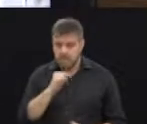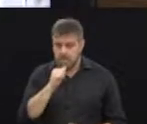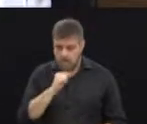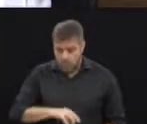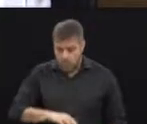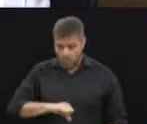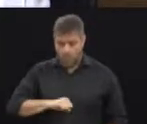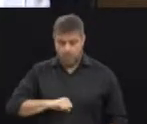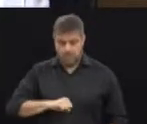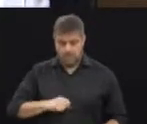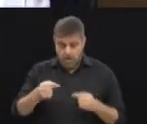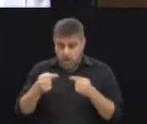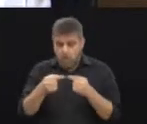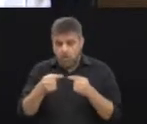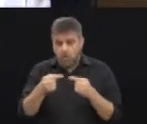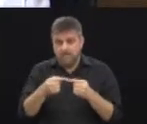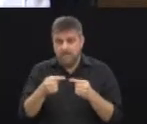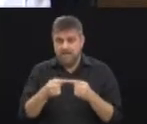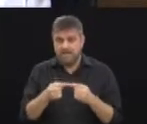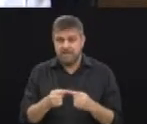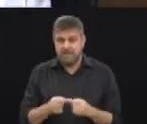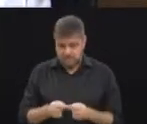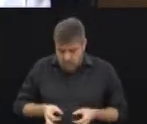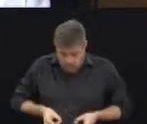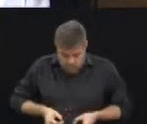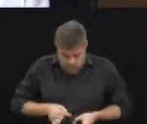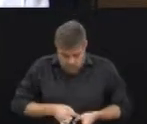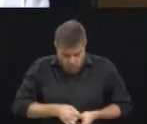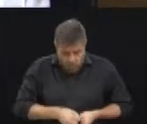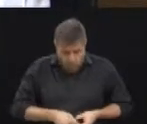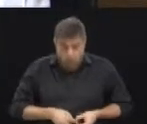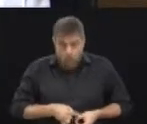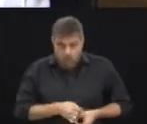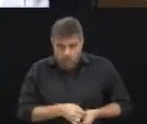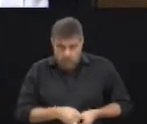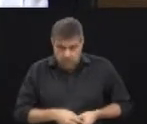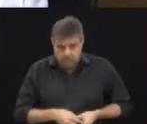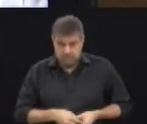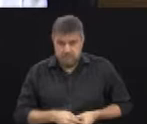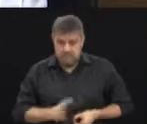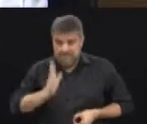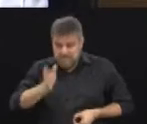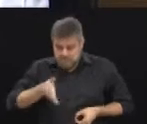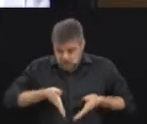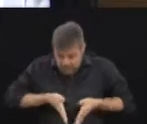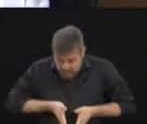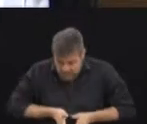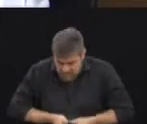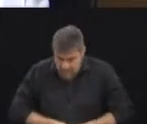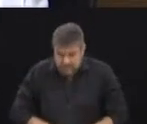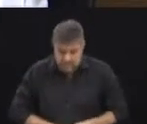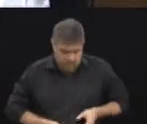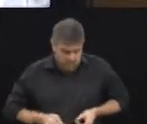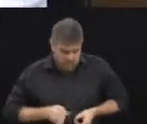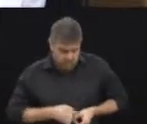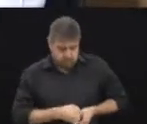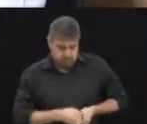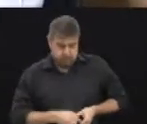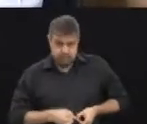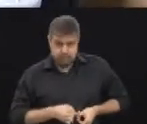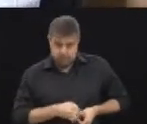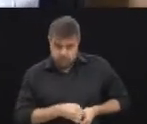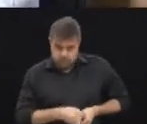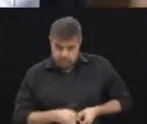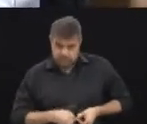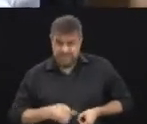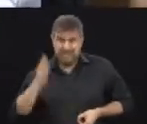A menopausa está muito ligada à quantidade de óvulos que a mulher tem. A mulher já nasce com uma quantidade de